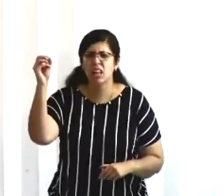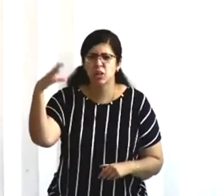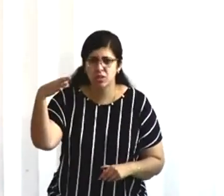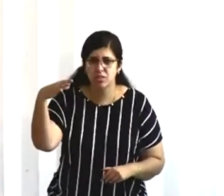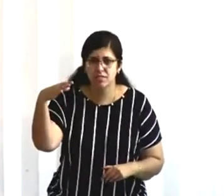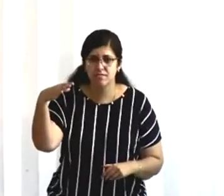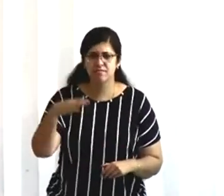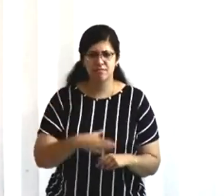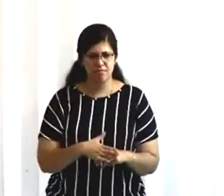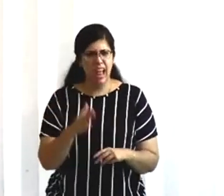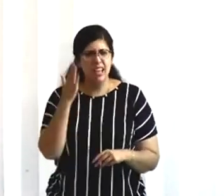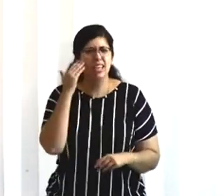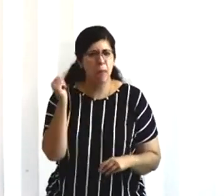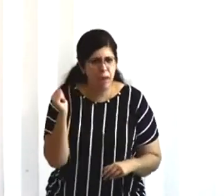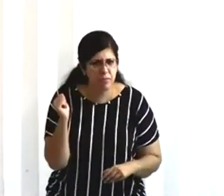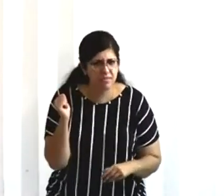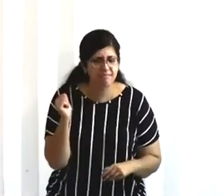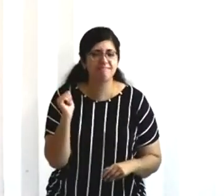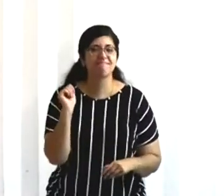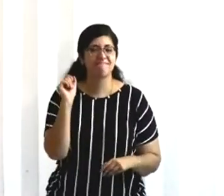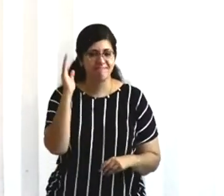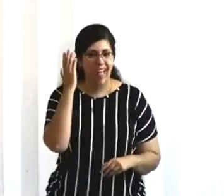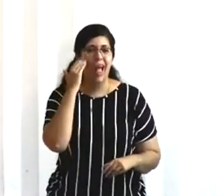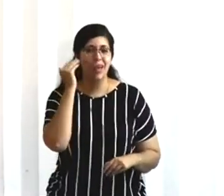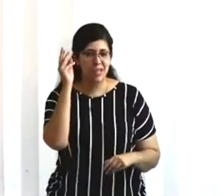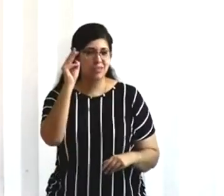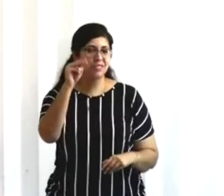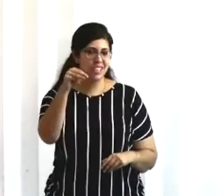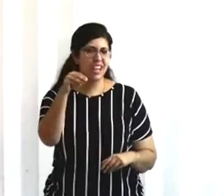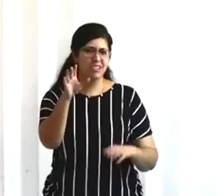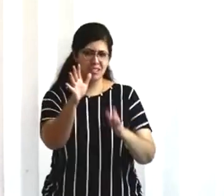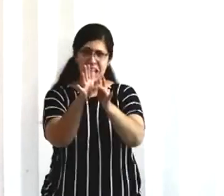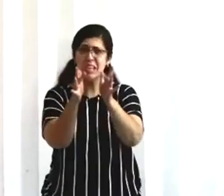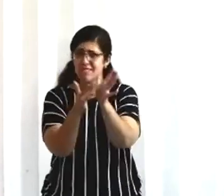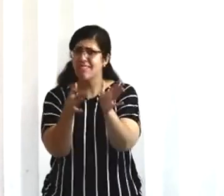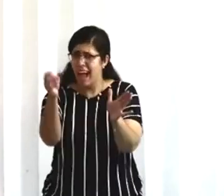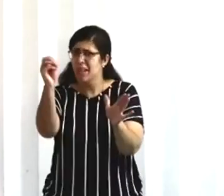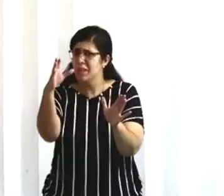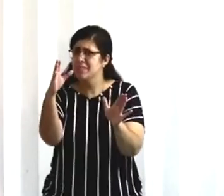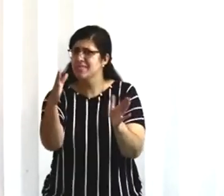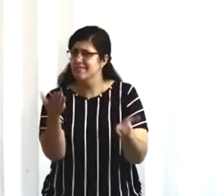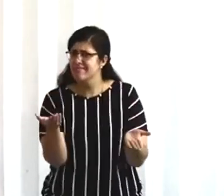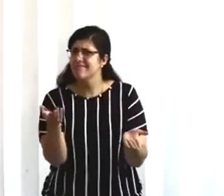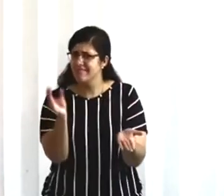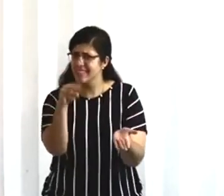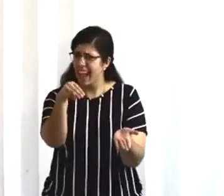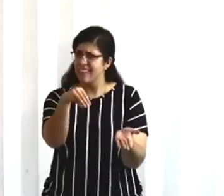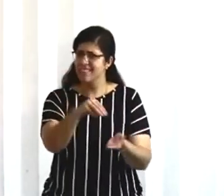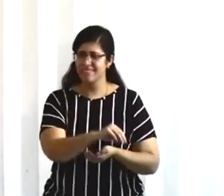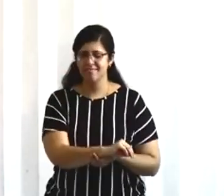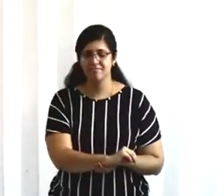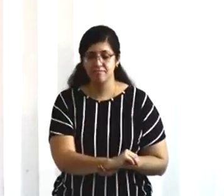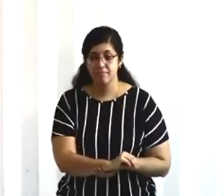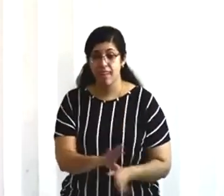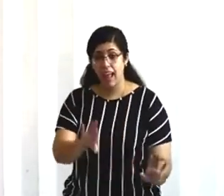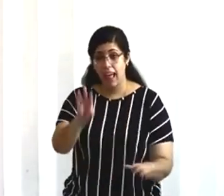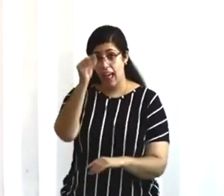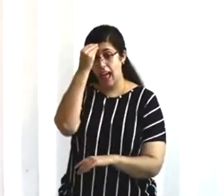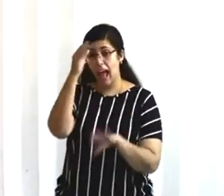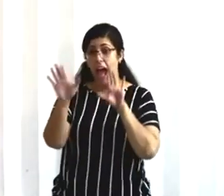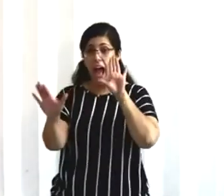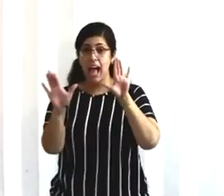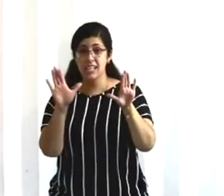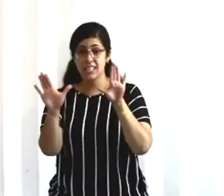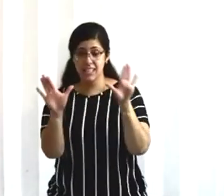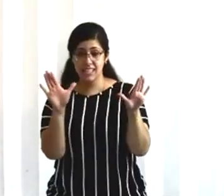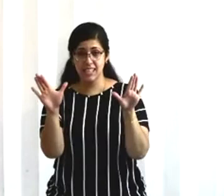luz é Jesus. Talvez para muitos, inclusive alguns estudiosos, chegam